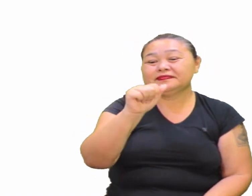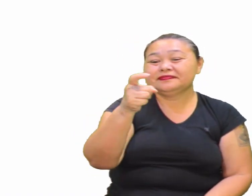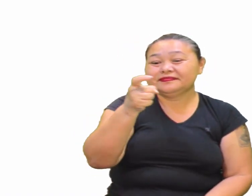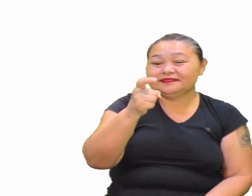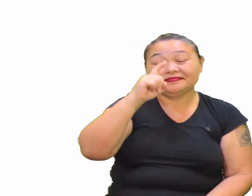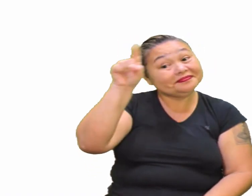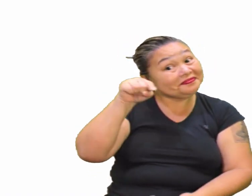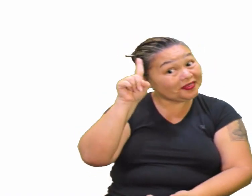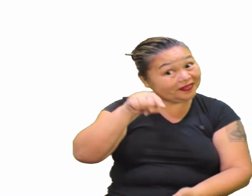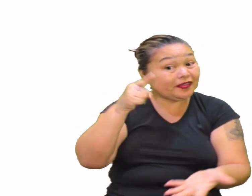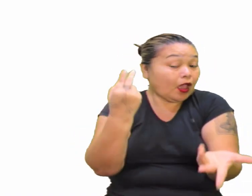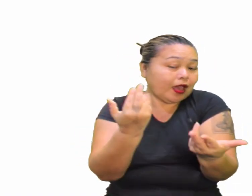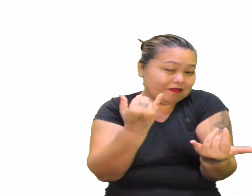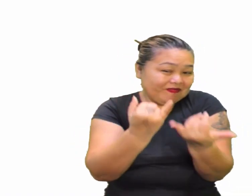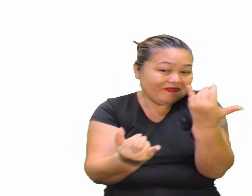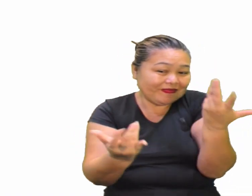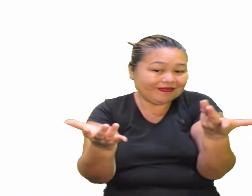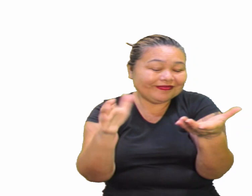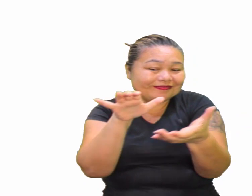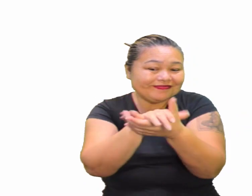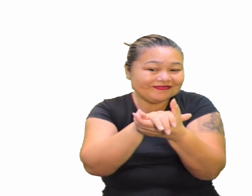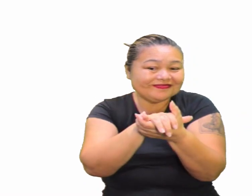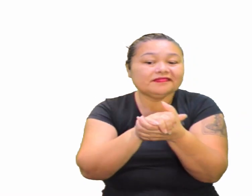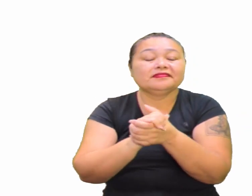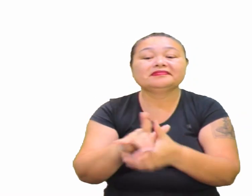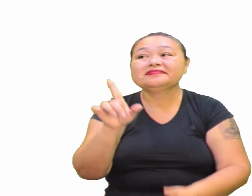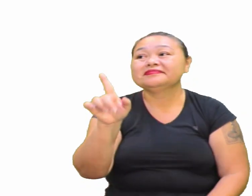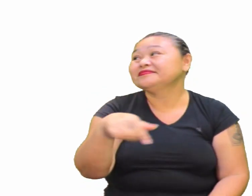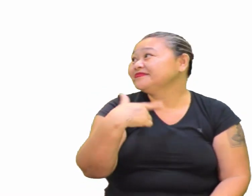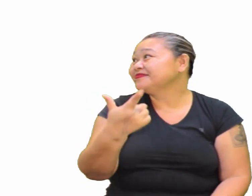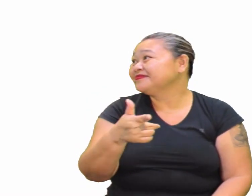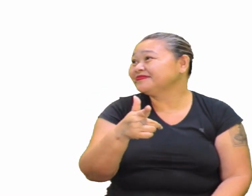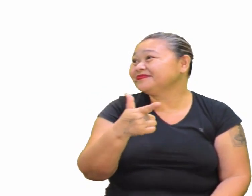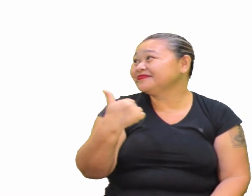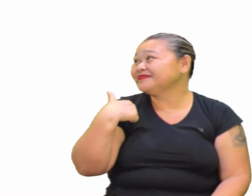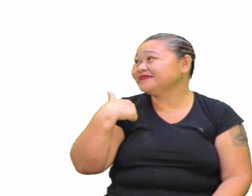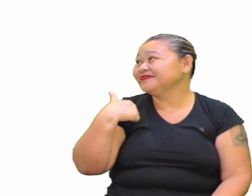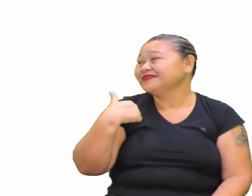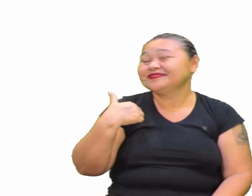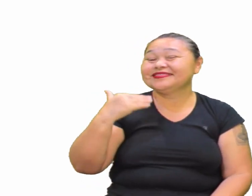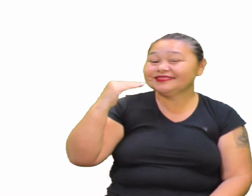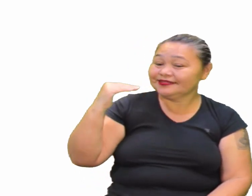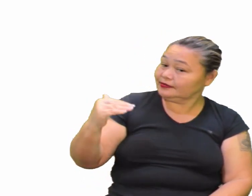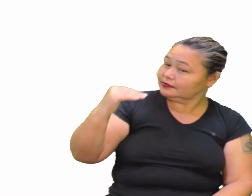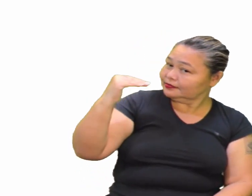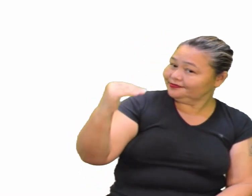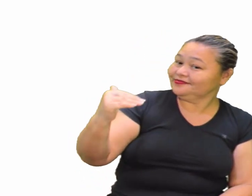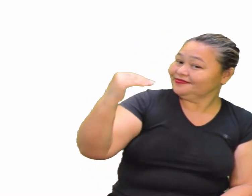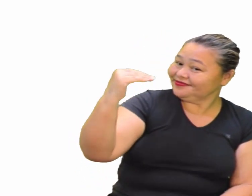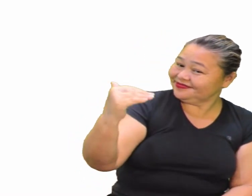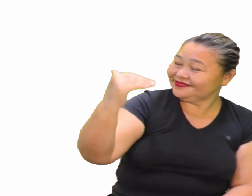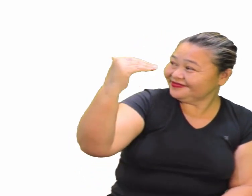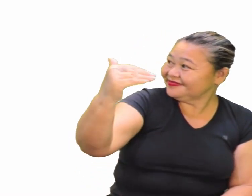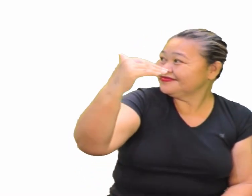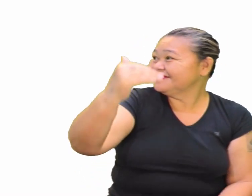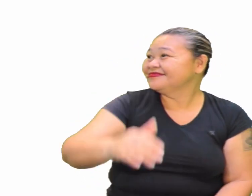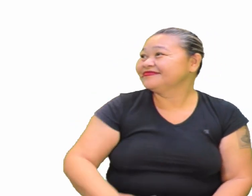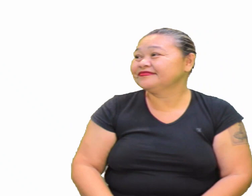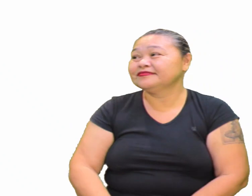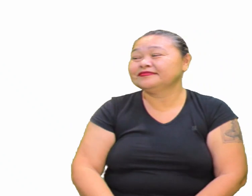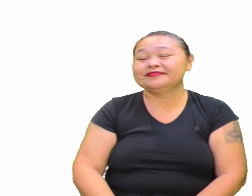é o casamento. Olha aí, gente, então ficou fácil, né, de vocês compreender aí as três fases da